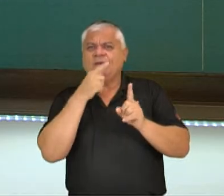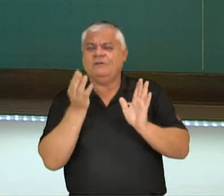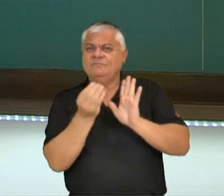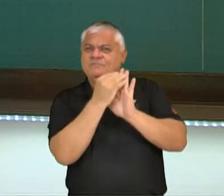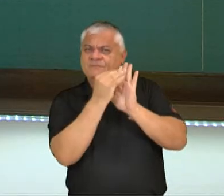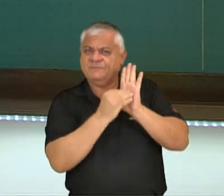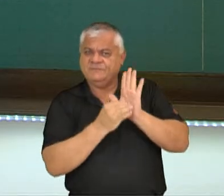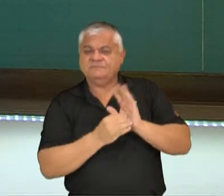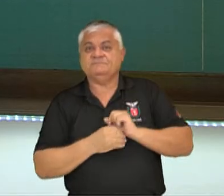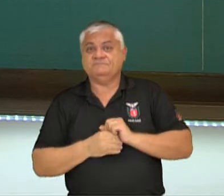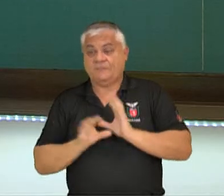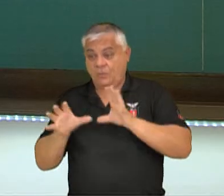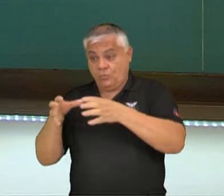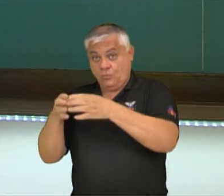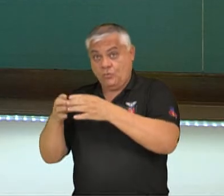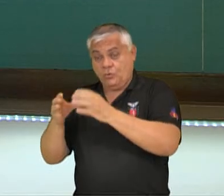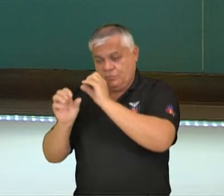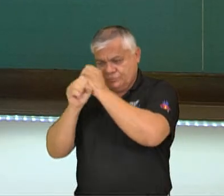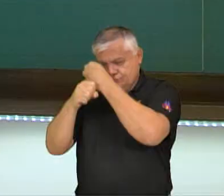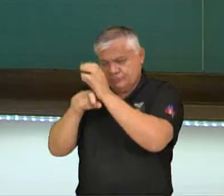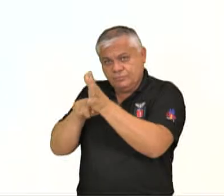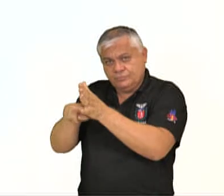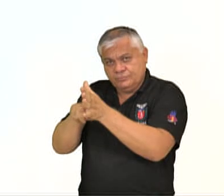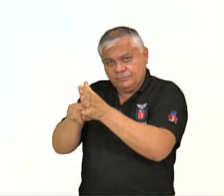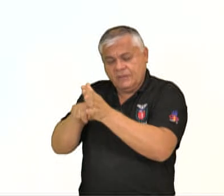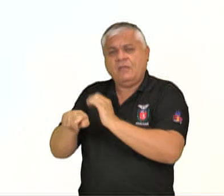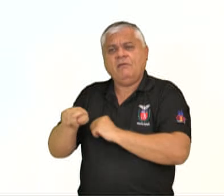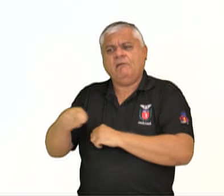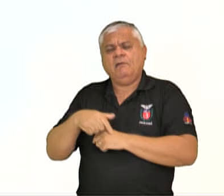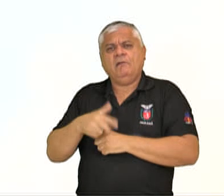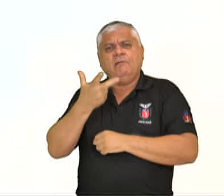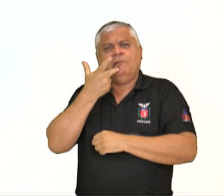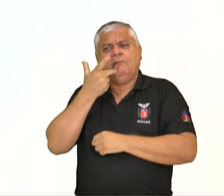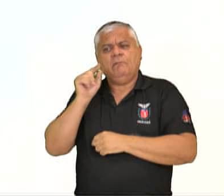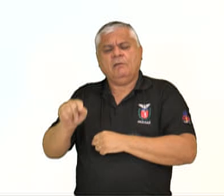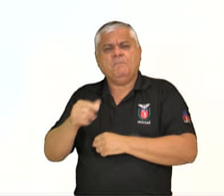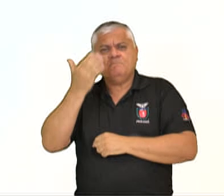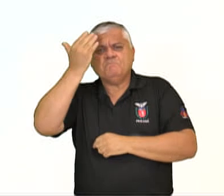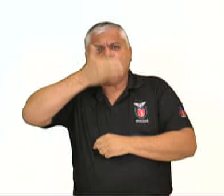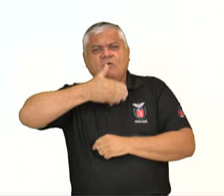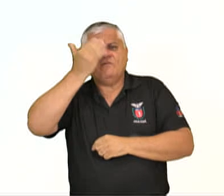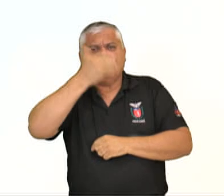eles chegaram. Os pesquisadores comprovaram que